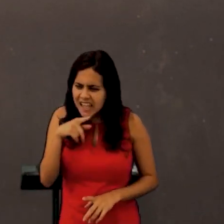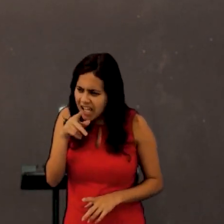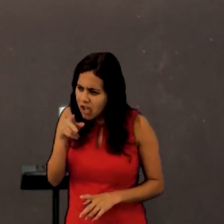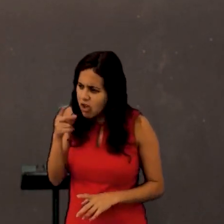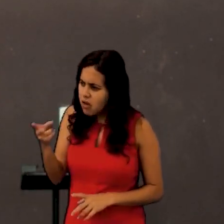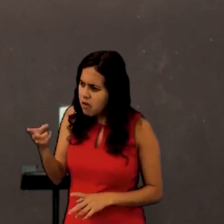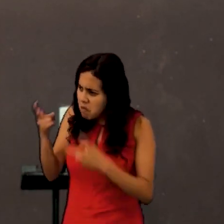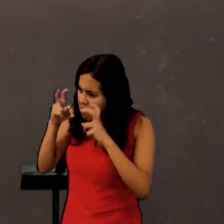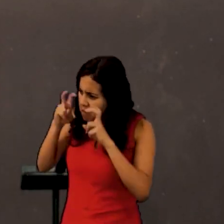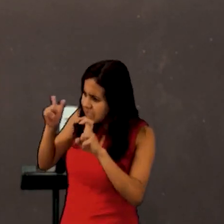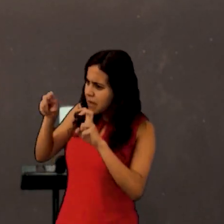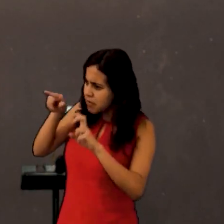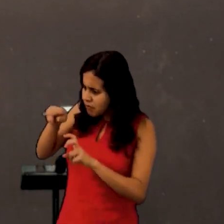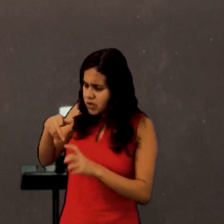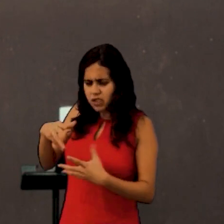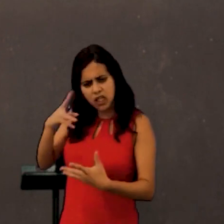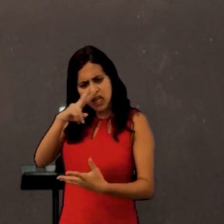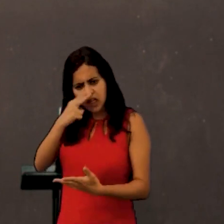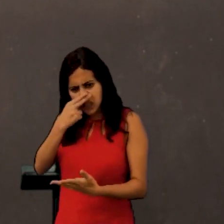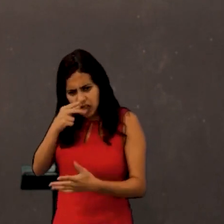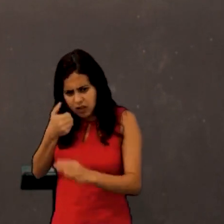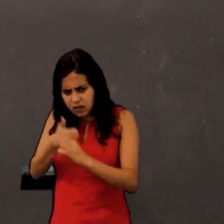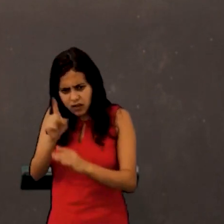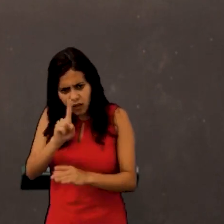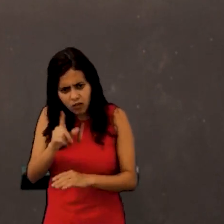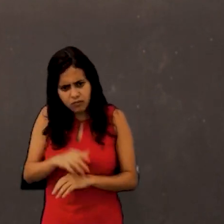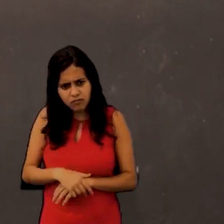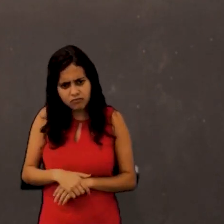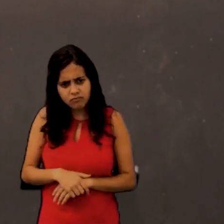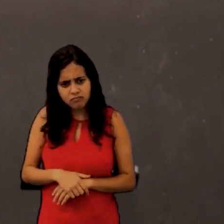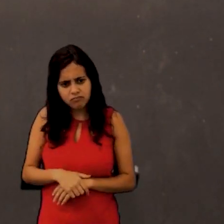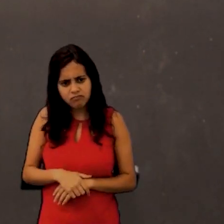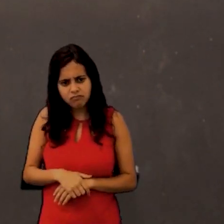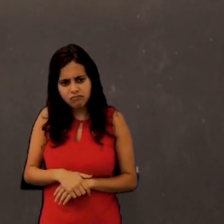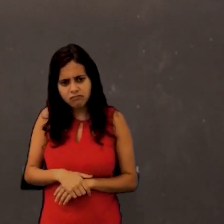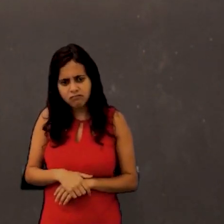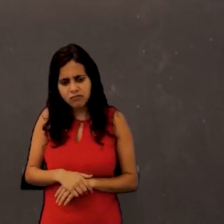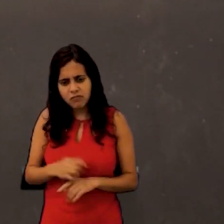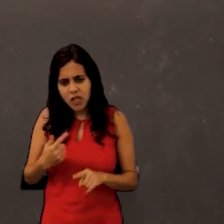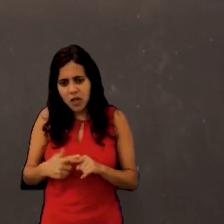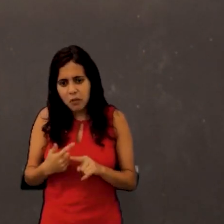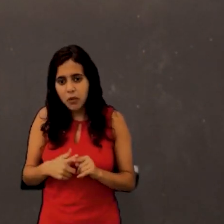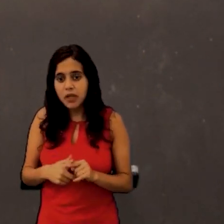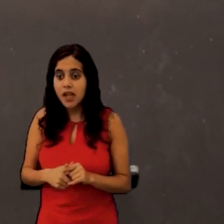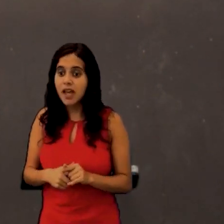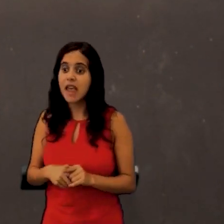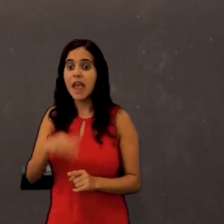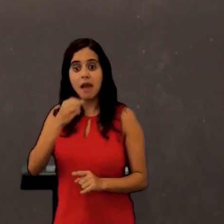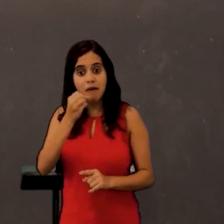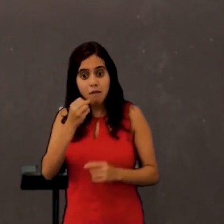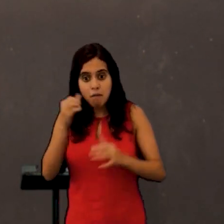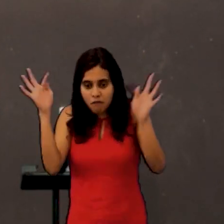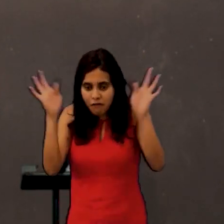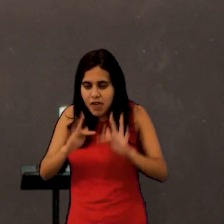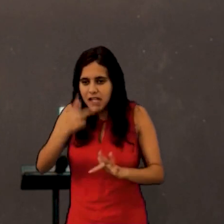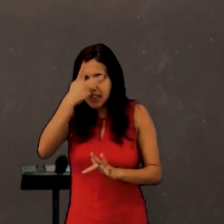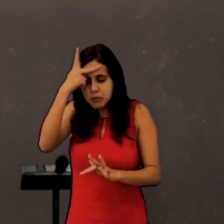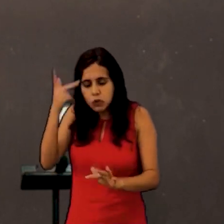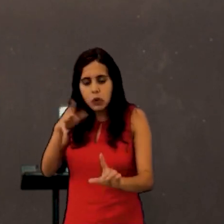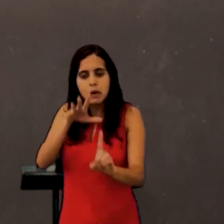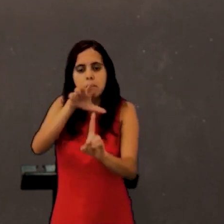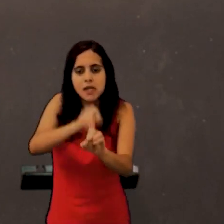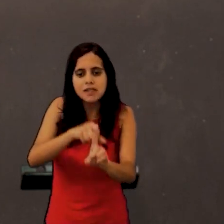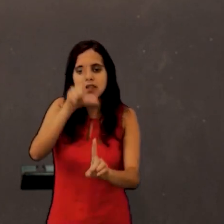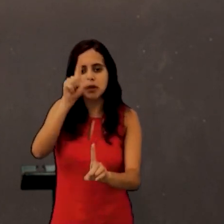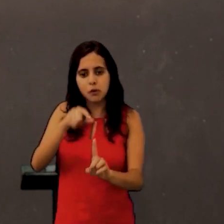mesmo? Porque bem-aventurados é quando vos perseguirem por causa da justiça. Bem-aventurados